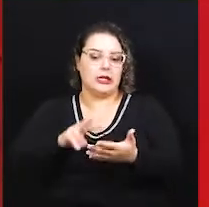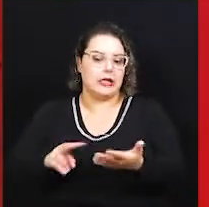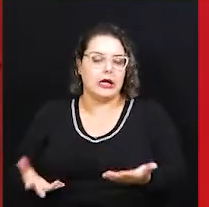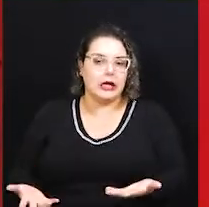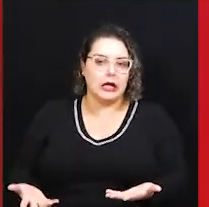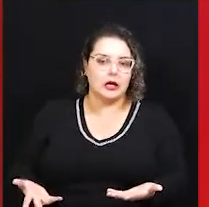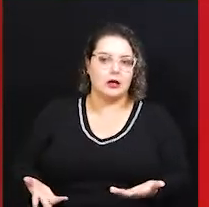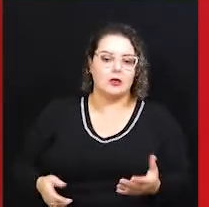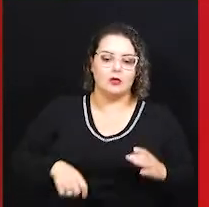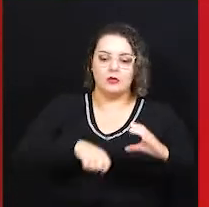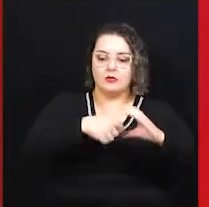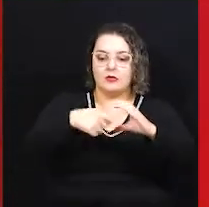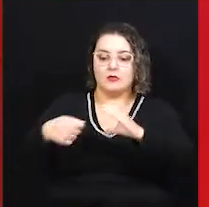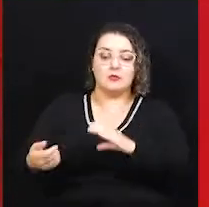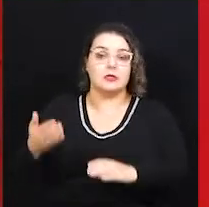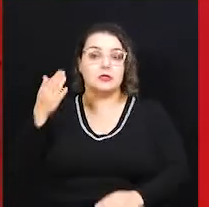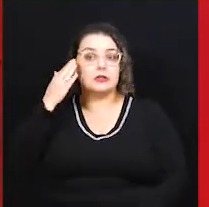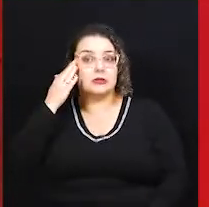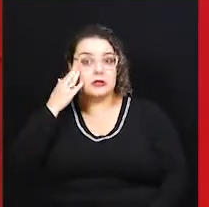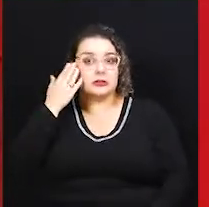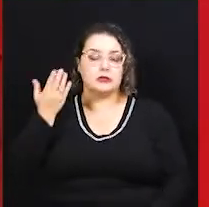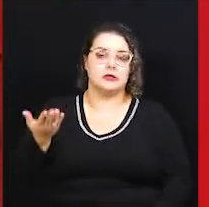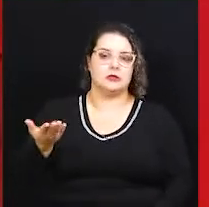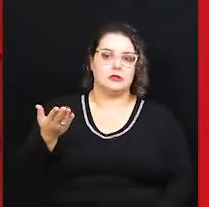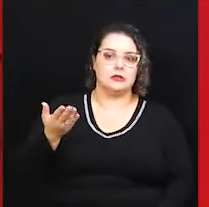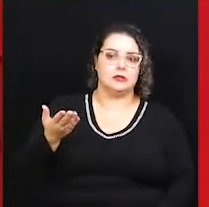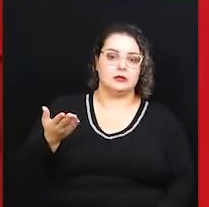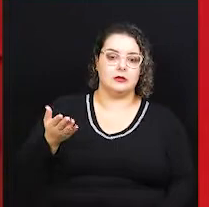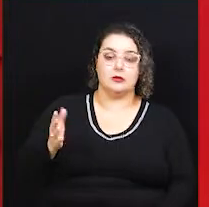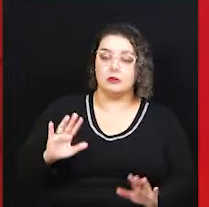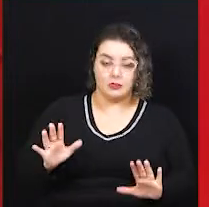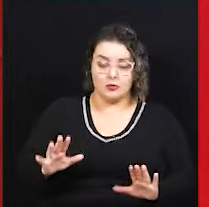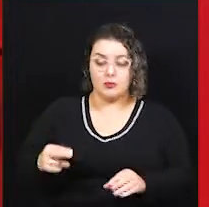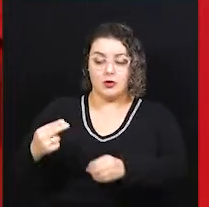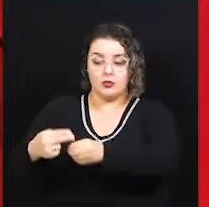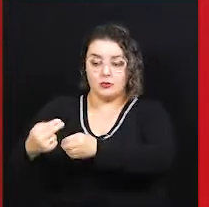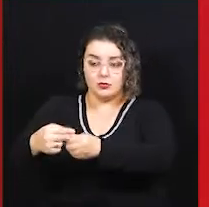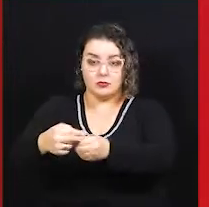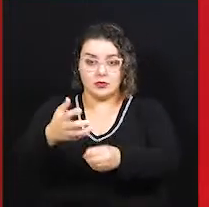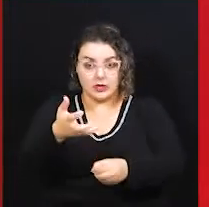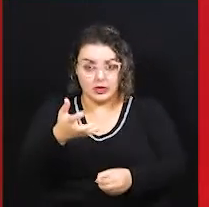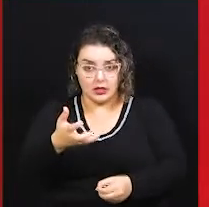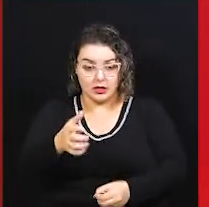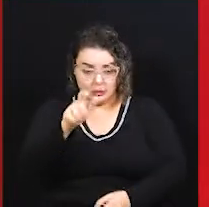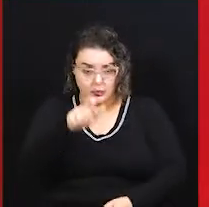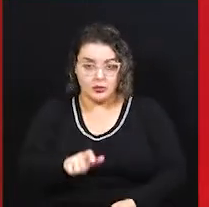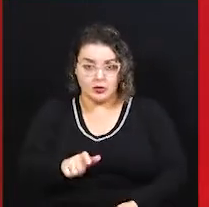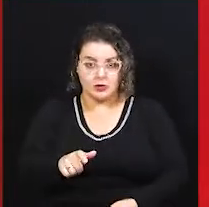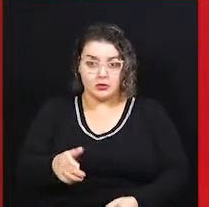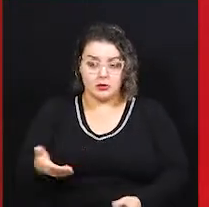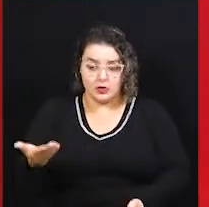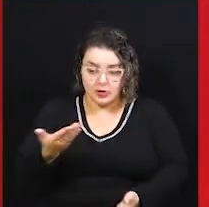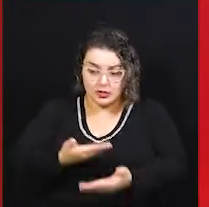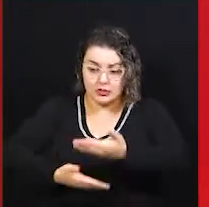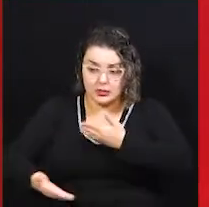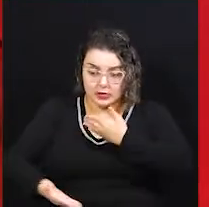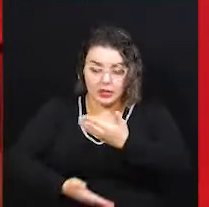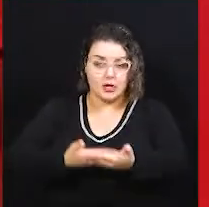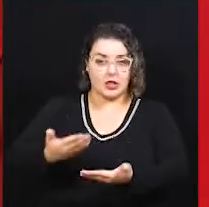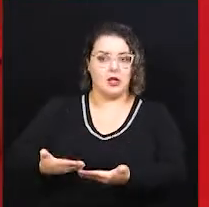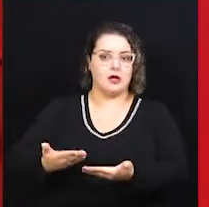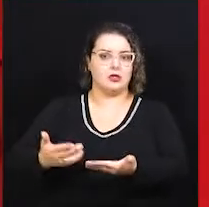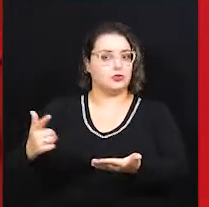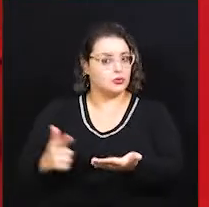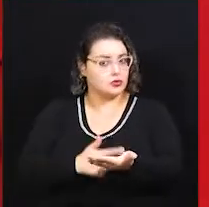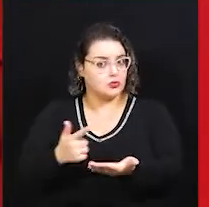pegar um vídeo ali para tentar entender a obra. A Unicamp quer que o aluno ele interaja com a obra, ele faça